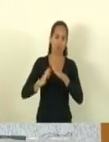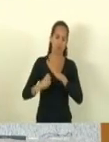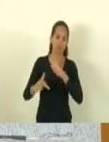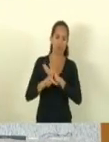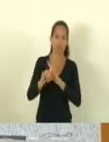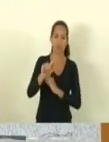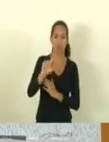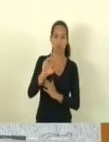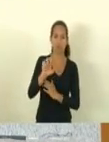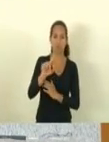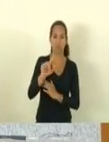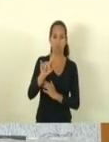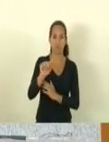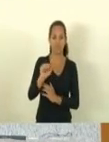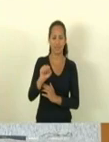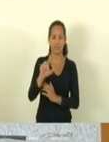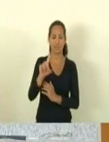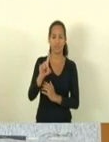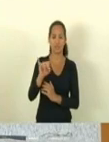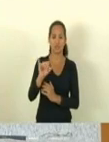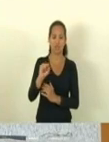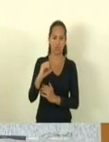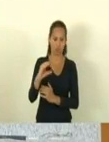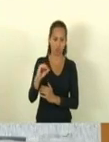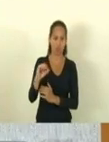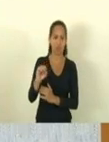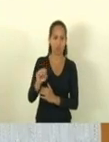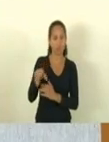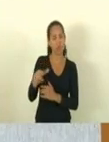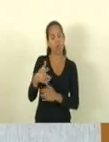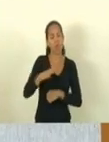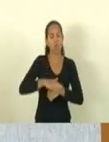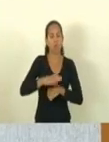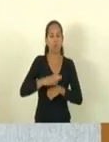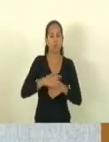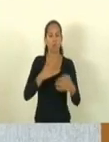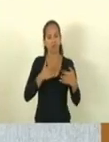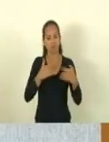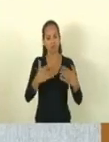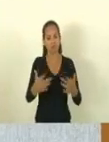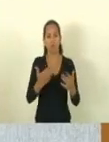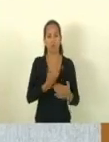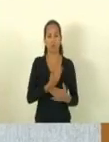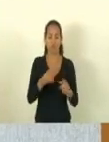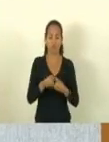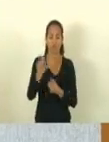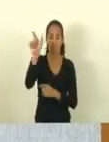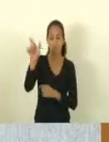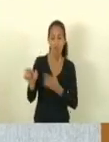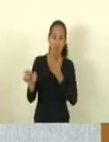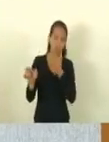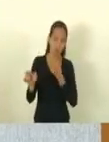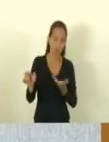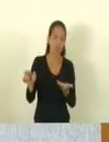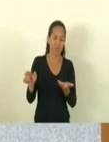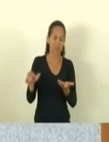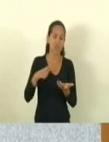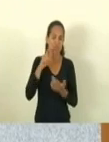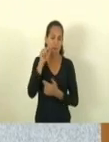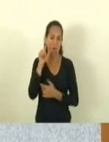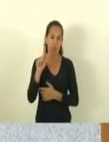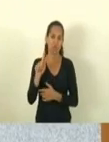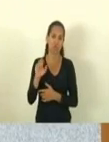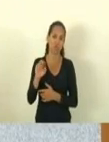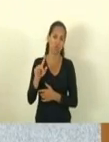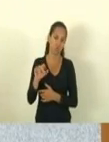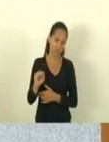Discos. Então, deixo aqui o meu momento de pesar aos familiares, amigos. Golias Discos, um grande homem